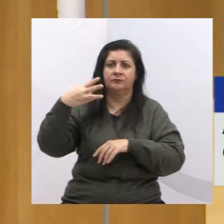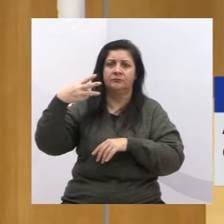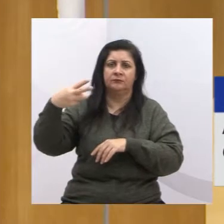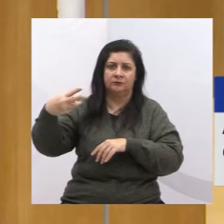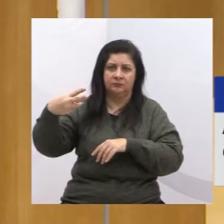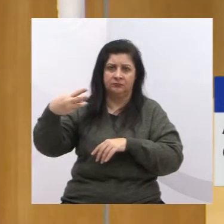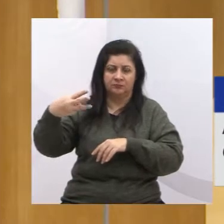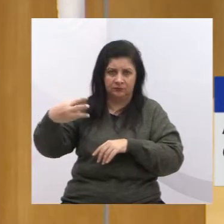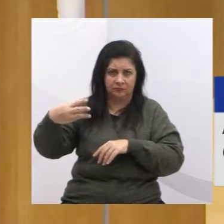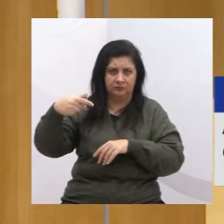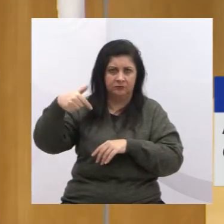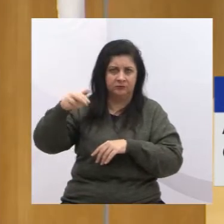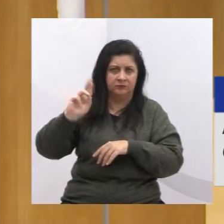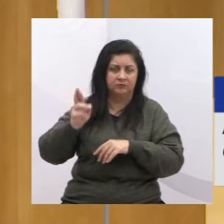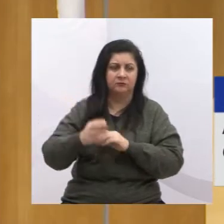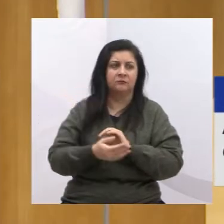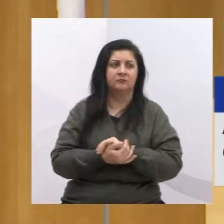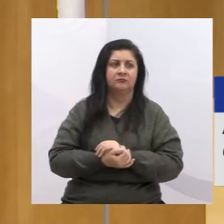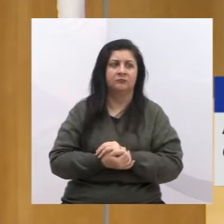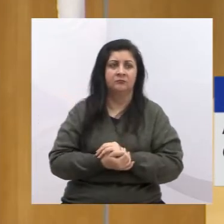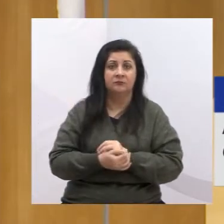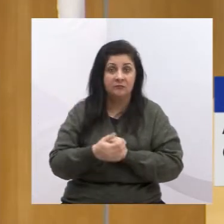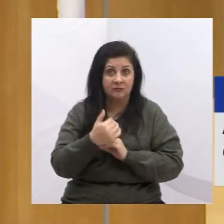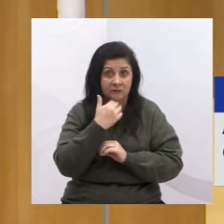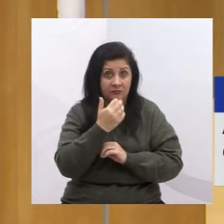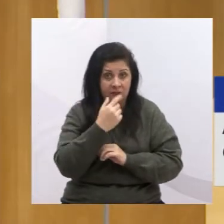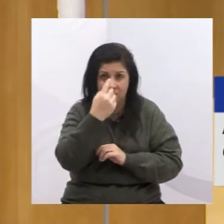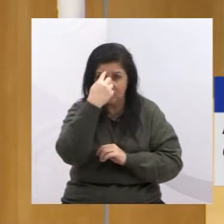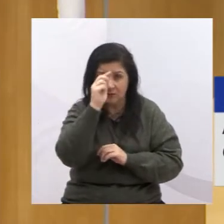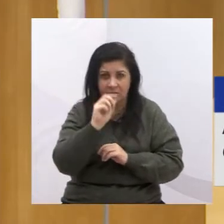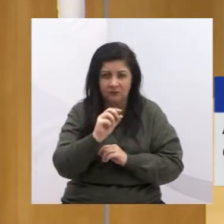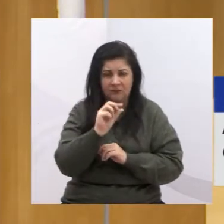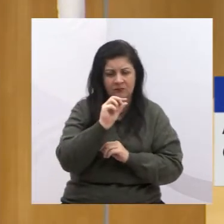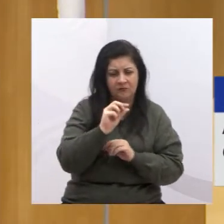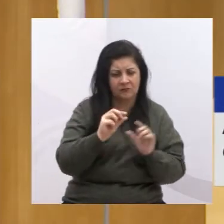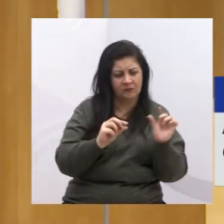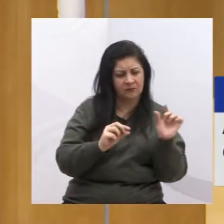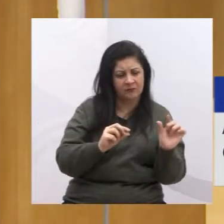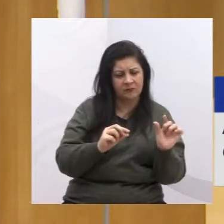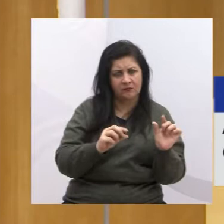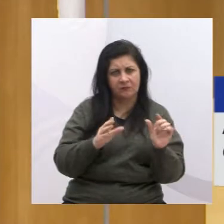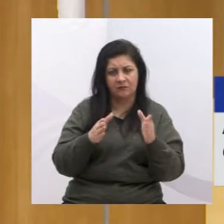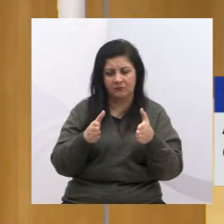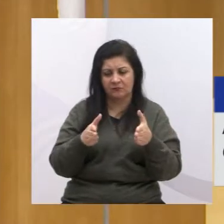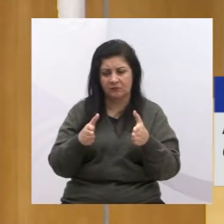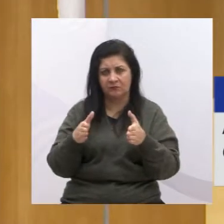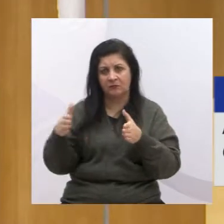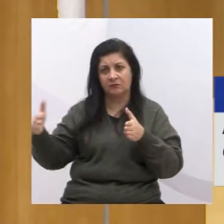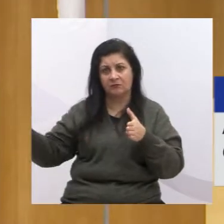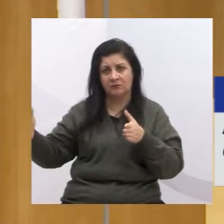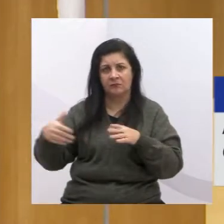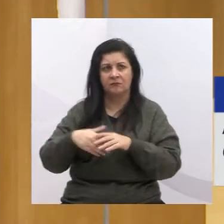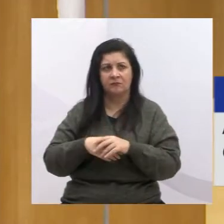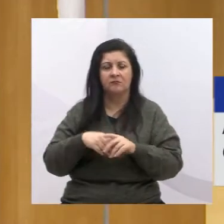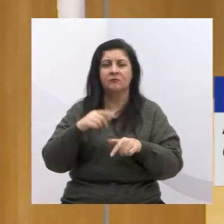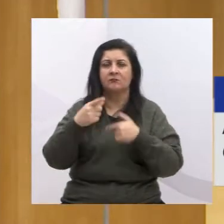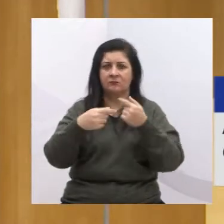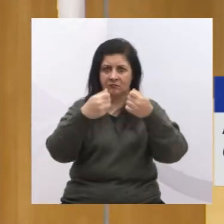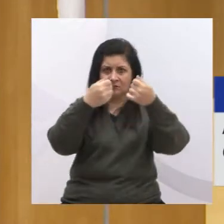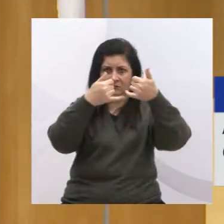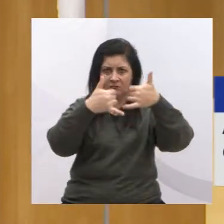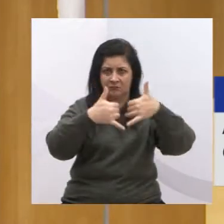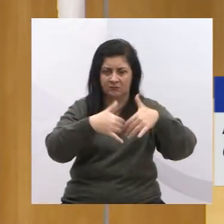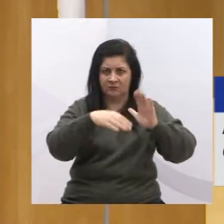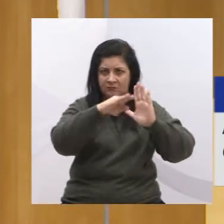4.337,40. Para que não haja nenhuma dúvida, o que é pequeno, médio ou grande porte, isso será determinado